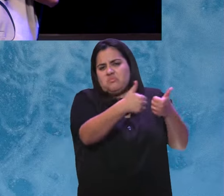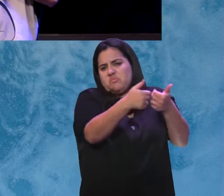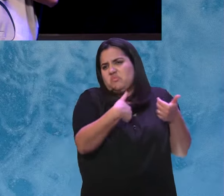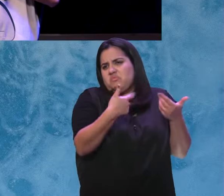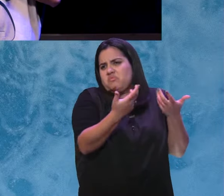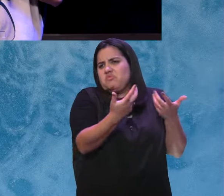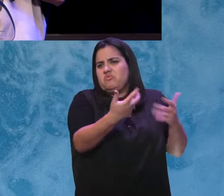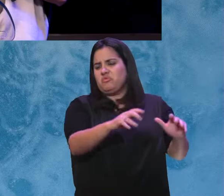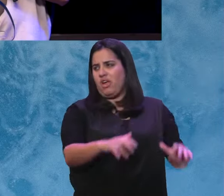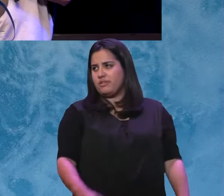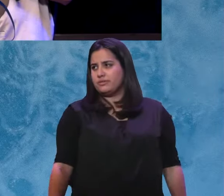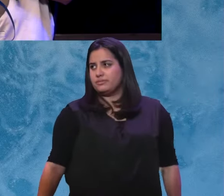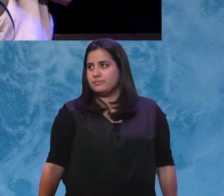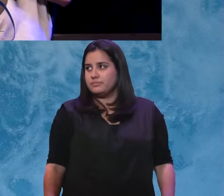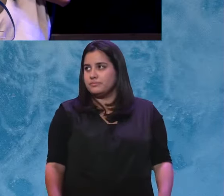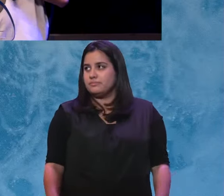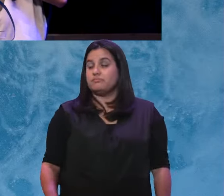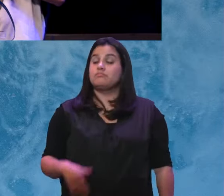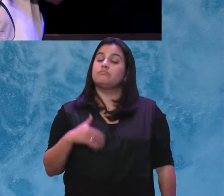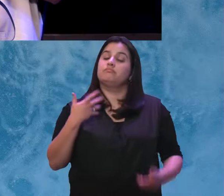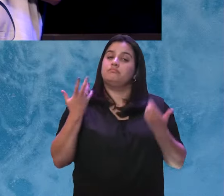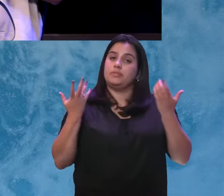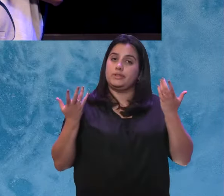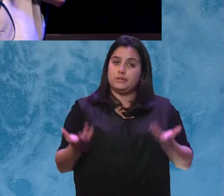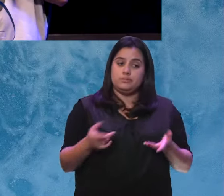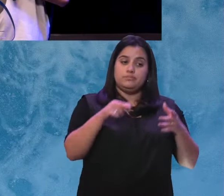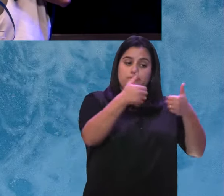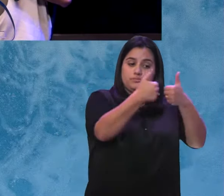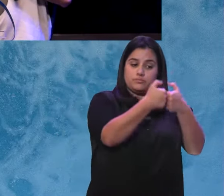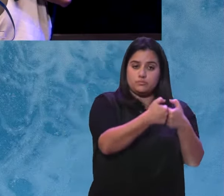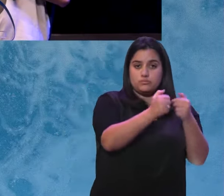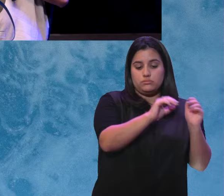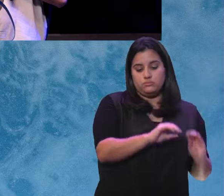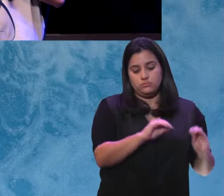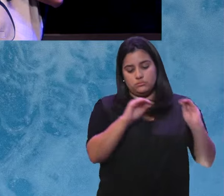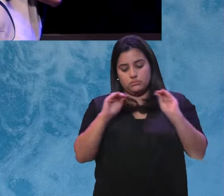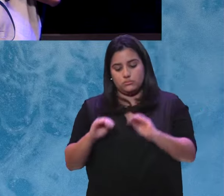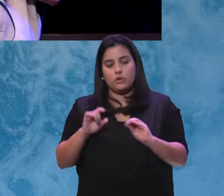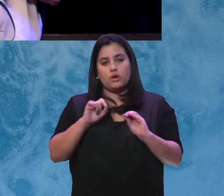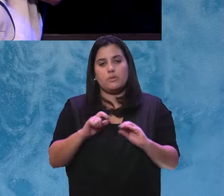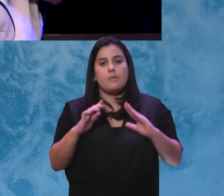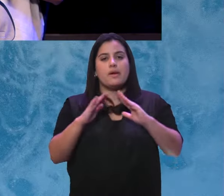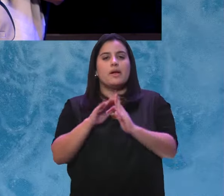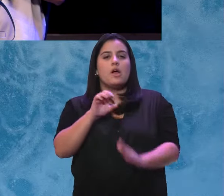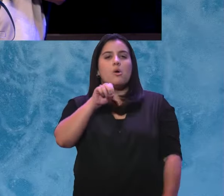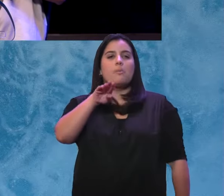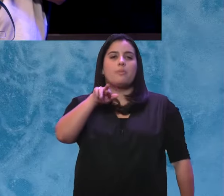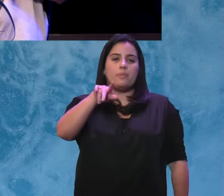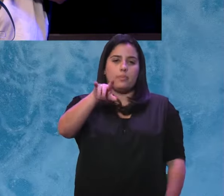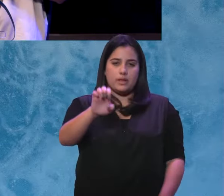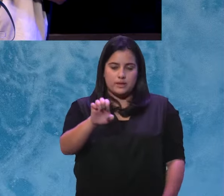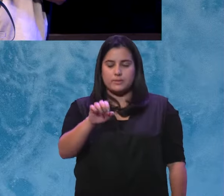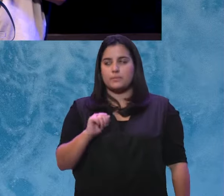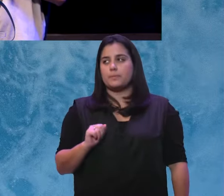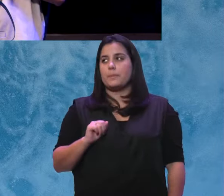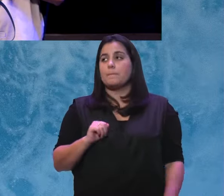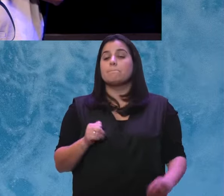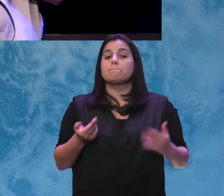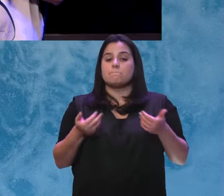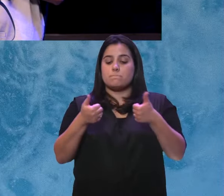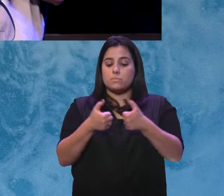ele na cidade de Davi. Em vez disso, levou a arca para a casa de Obed-edom, o giteu. A arca